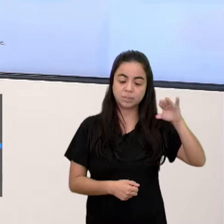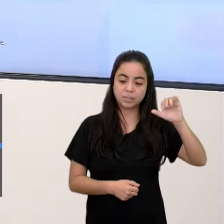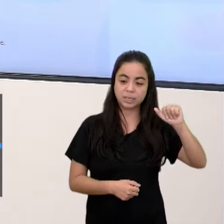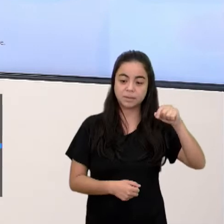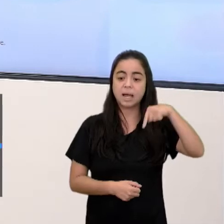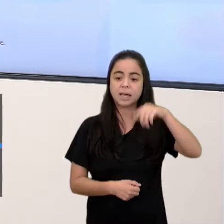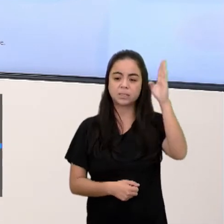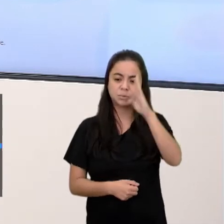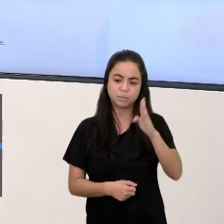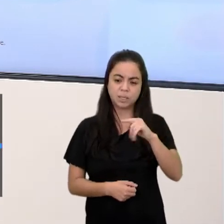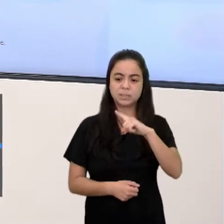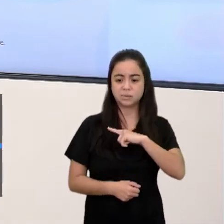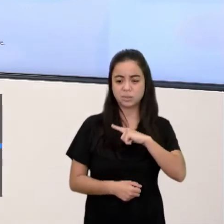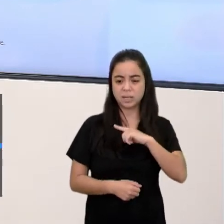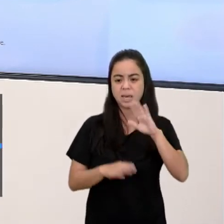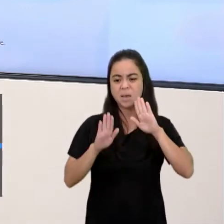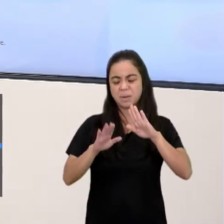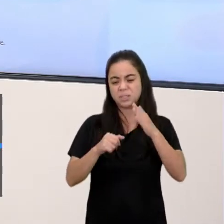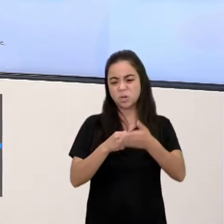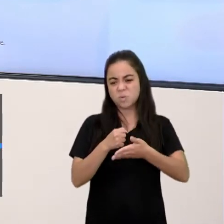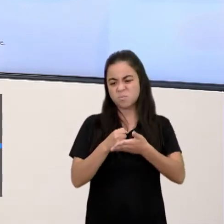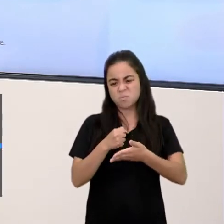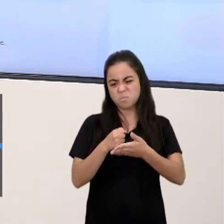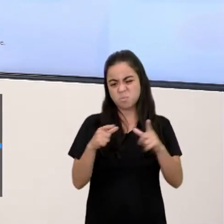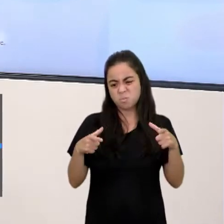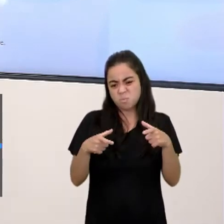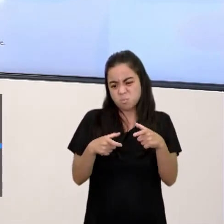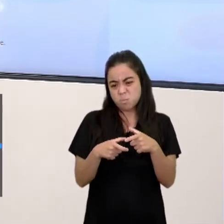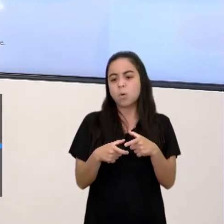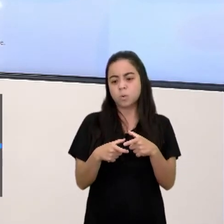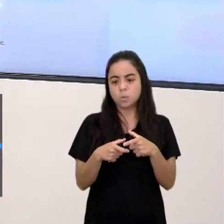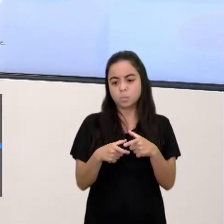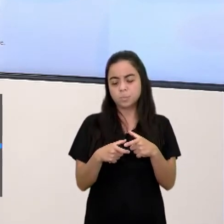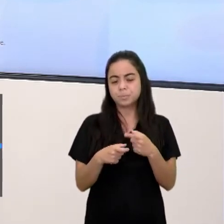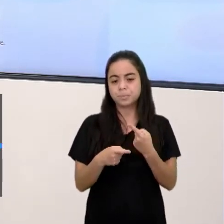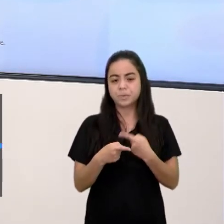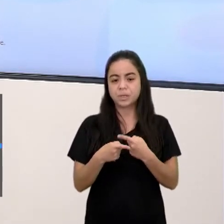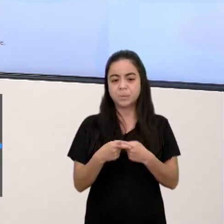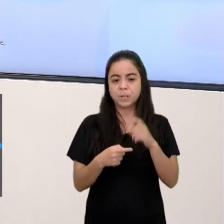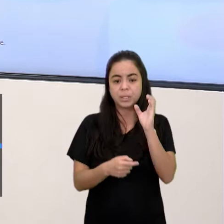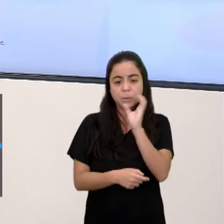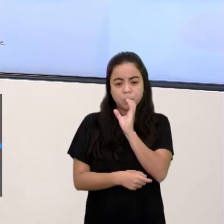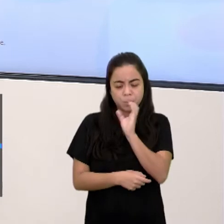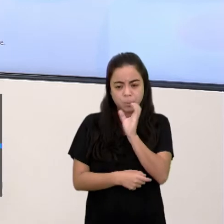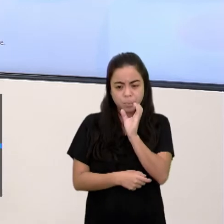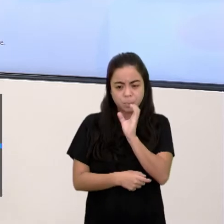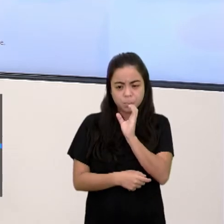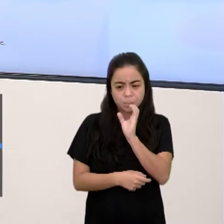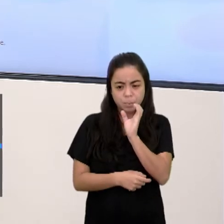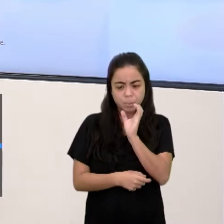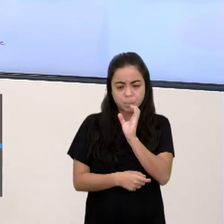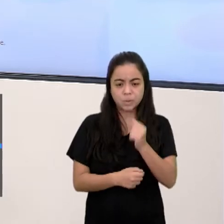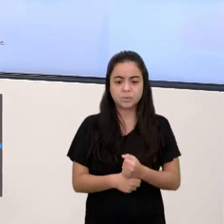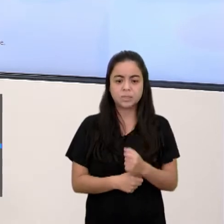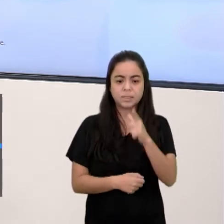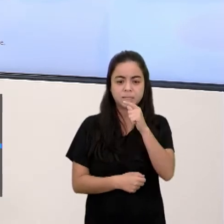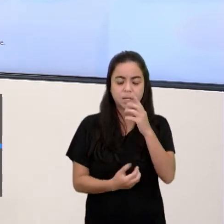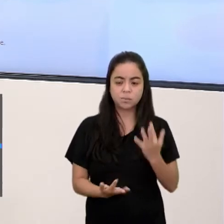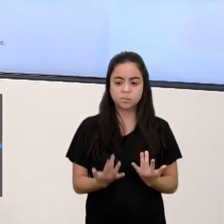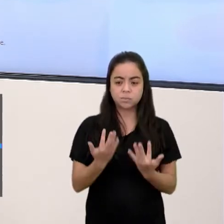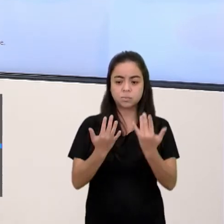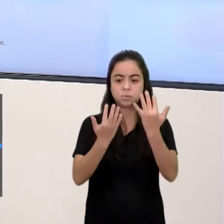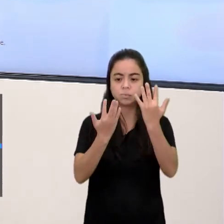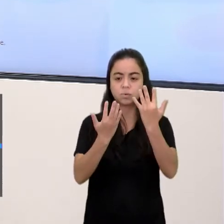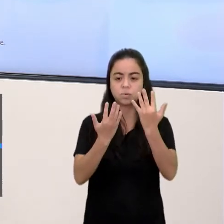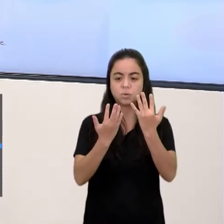o uso aí a gente fala que é de baixa entalpia, porque o calor aí, a temperatura dessa água que chega para a gente à